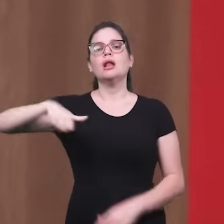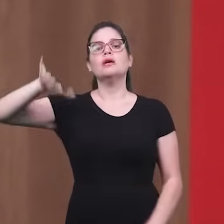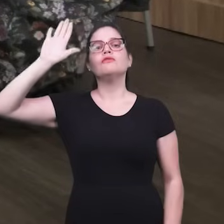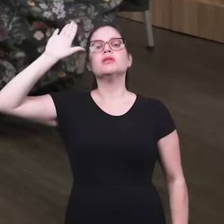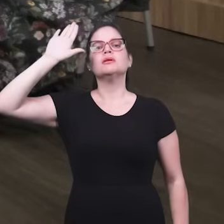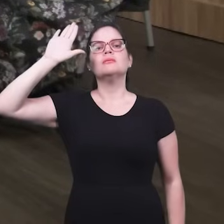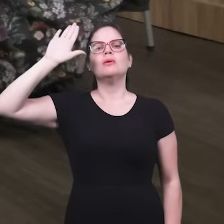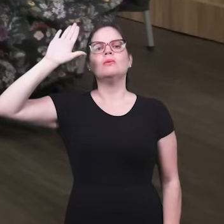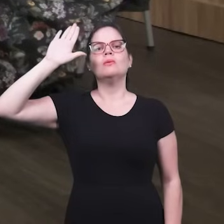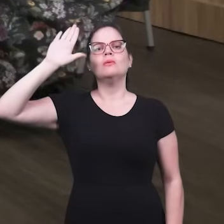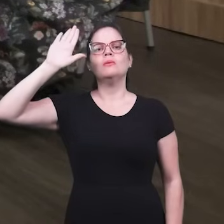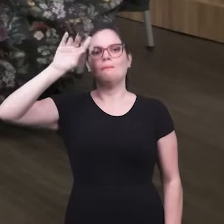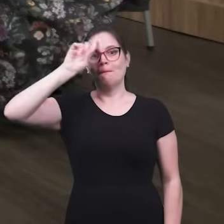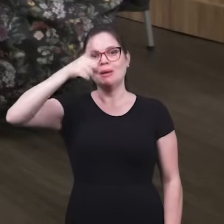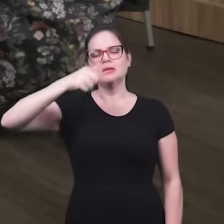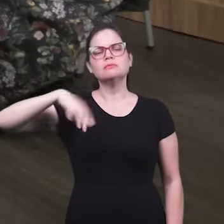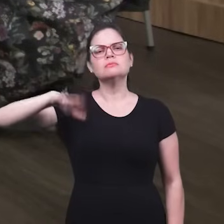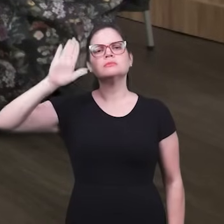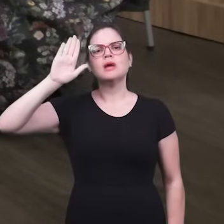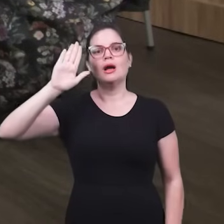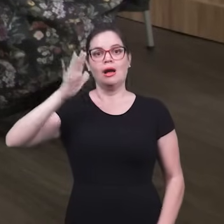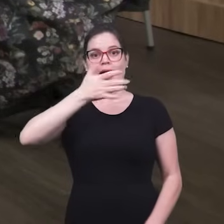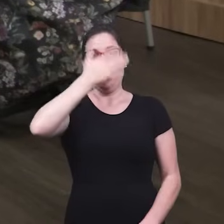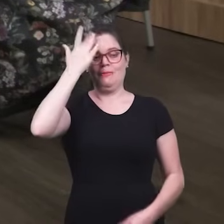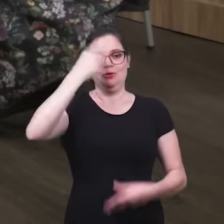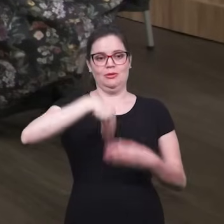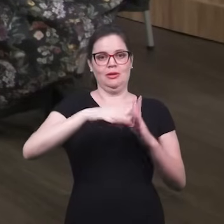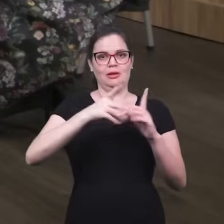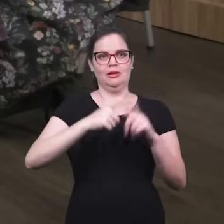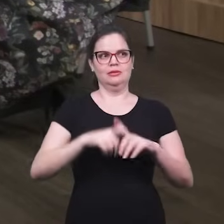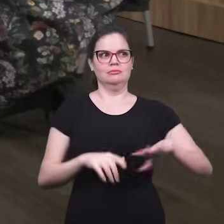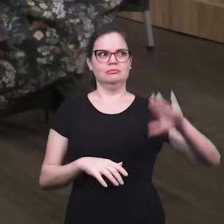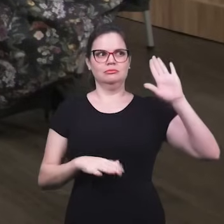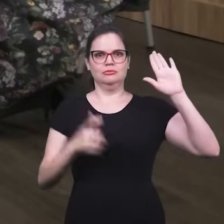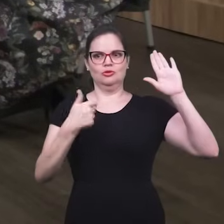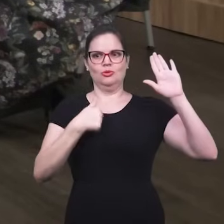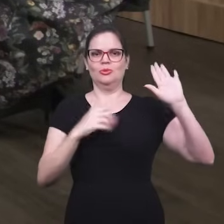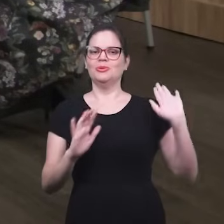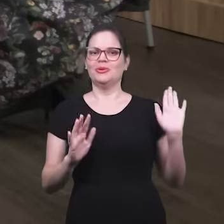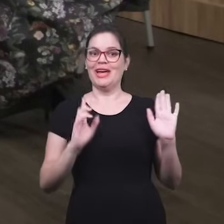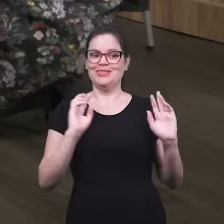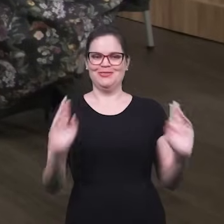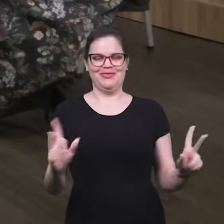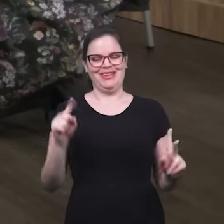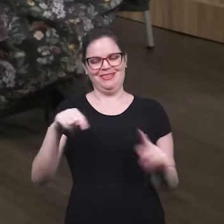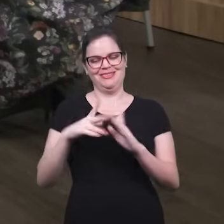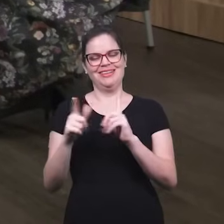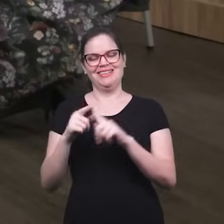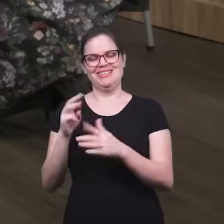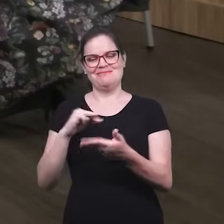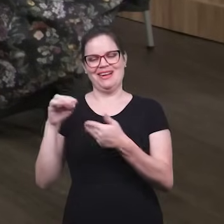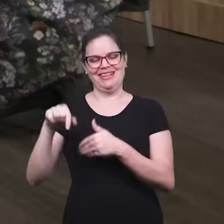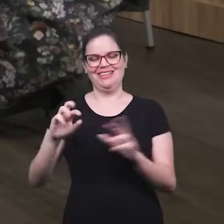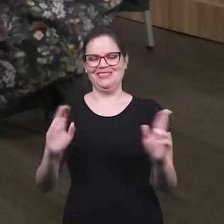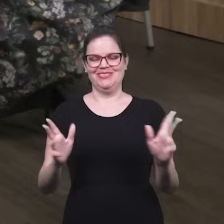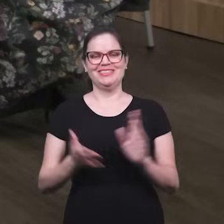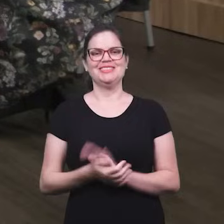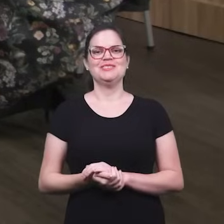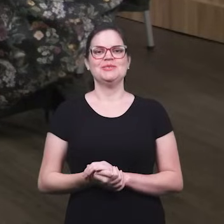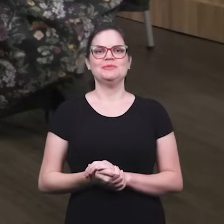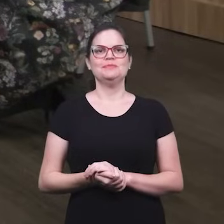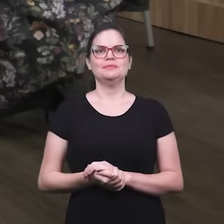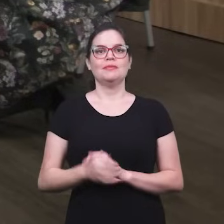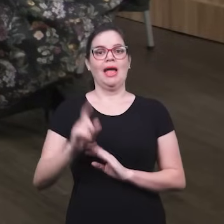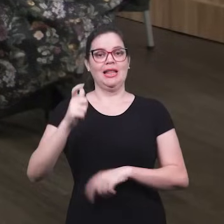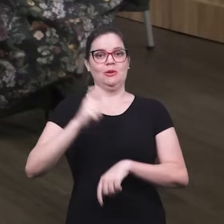pessoa. E aí foi entregue um dom, nós chegamos na quinta-feira, e o senhor deu